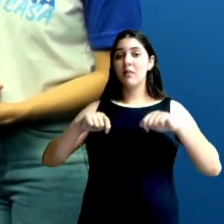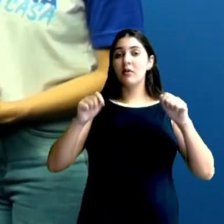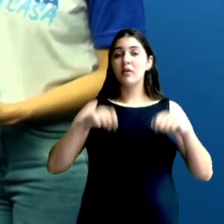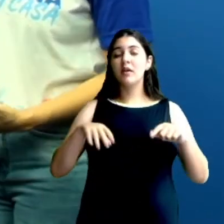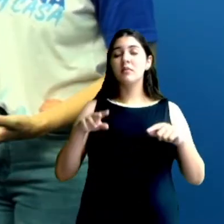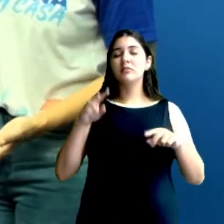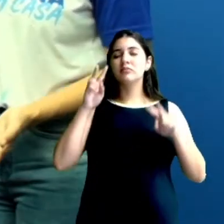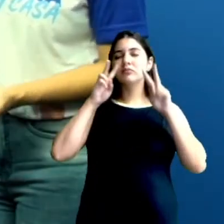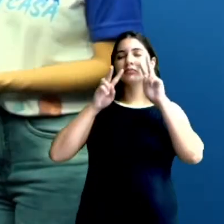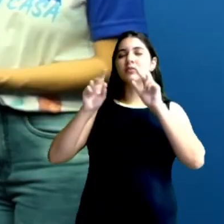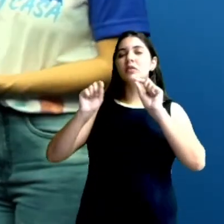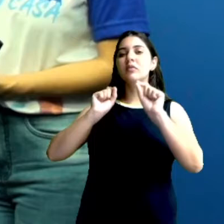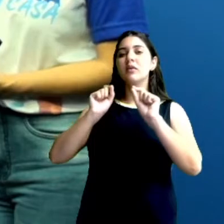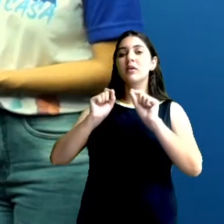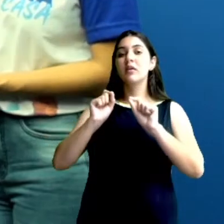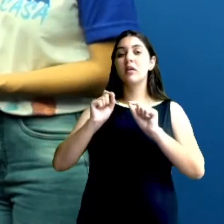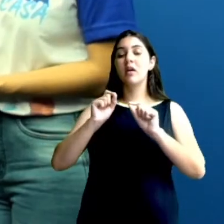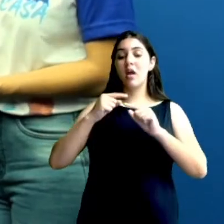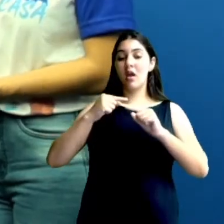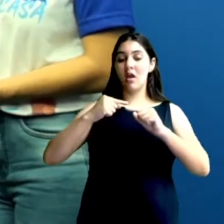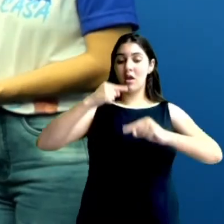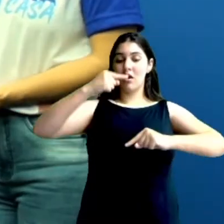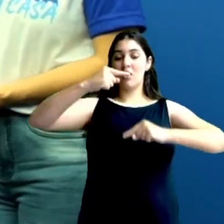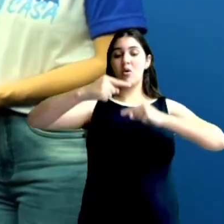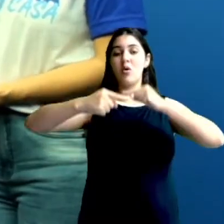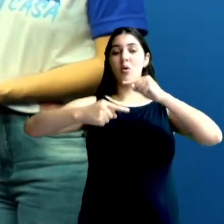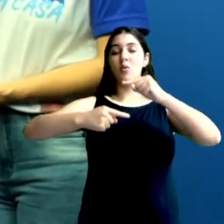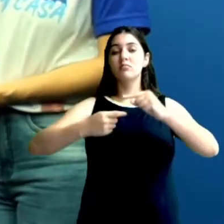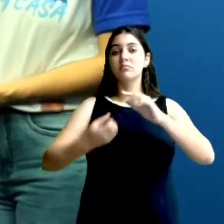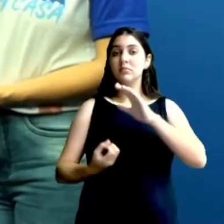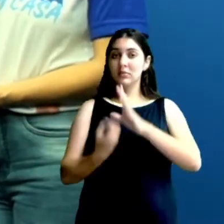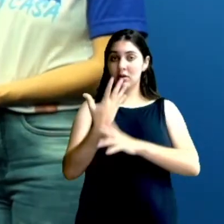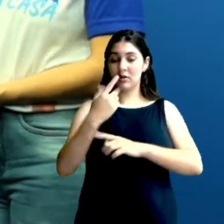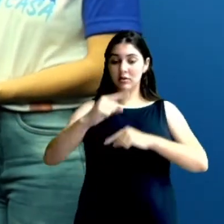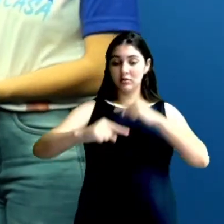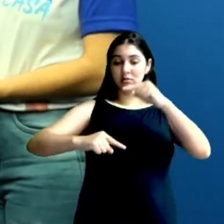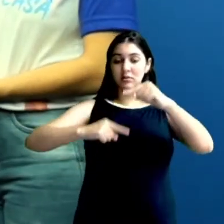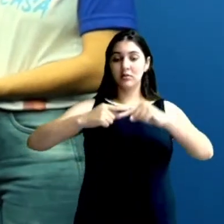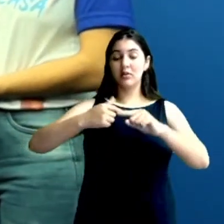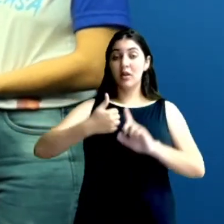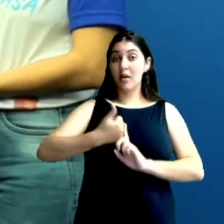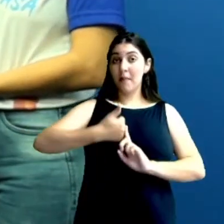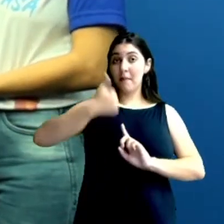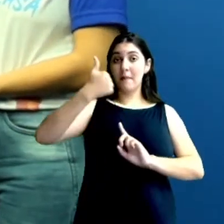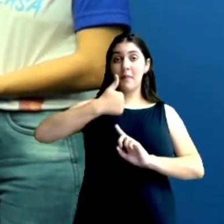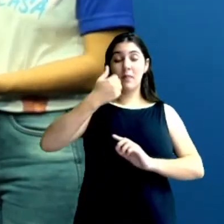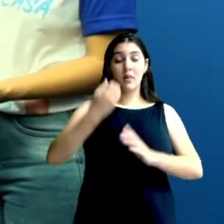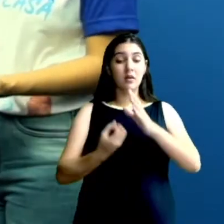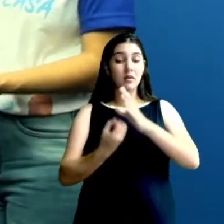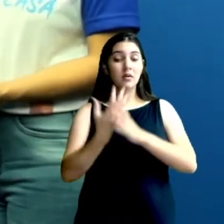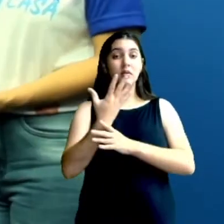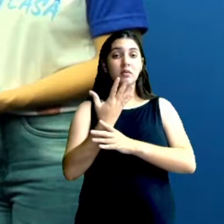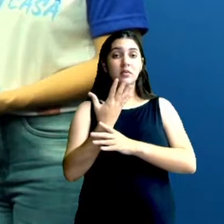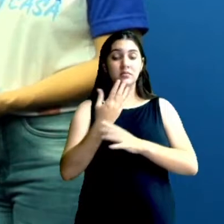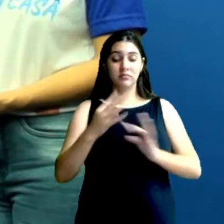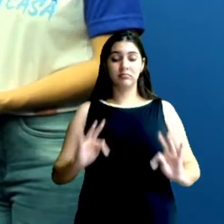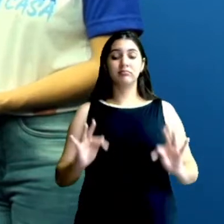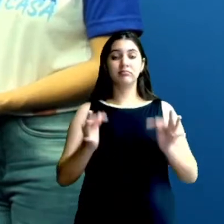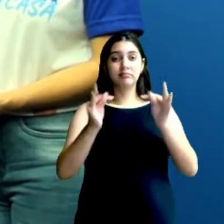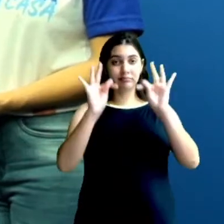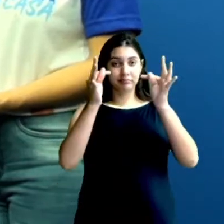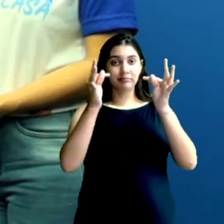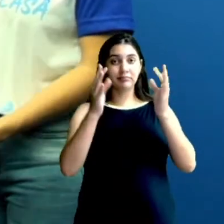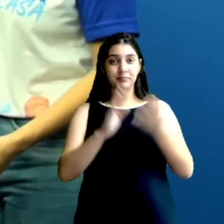dizer que a roda, que a invenção da roda, ela é uma das primeiras invenções